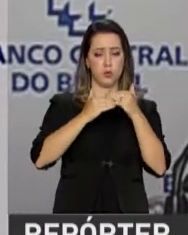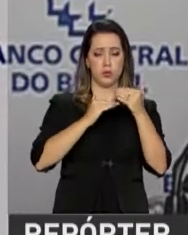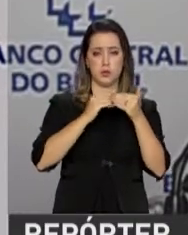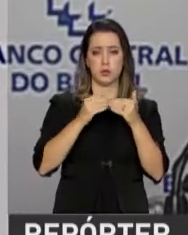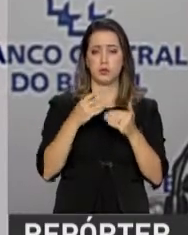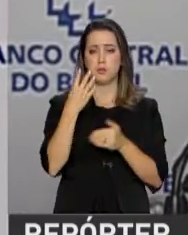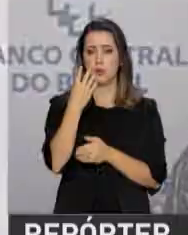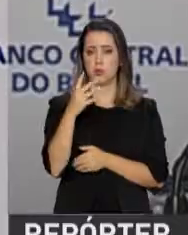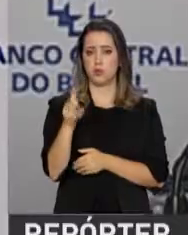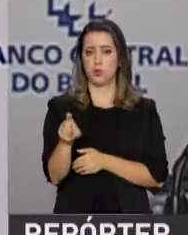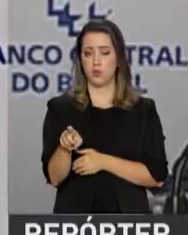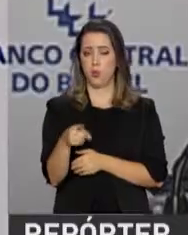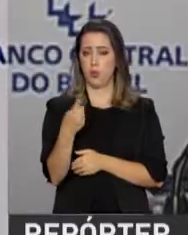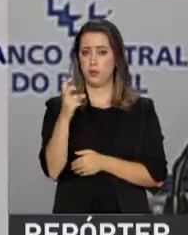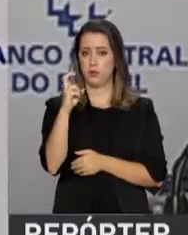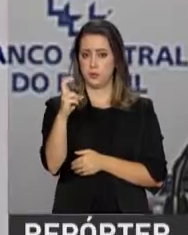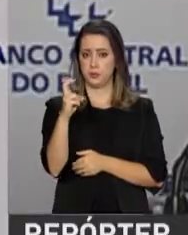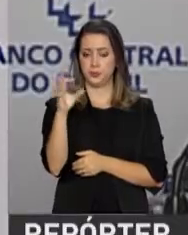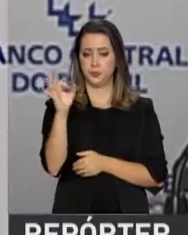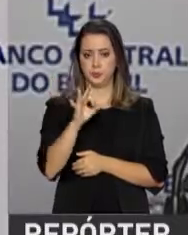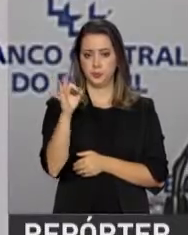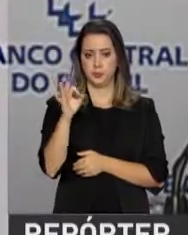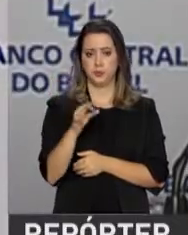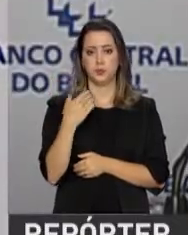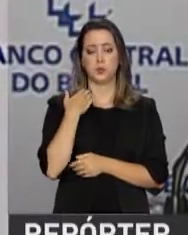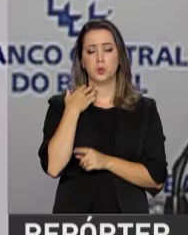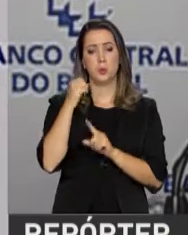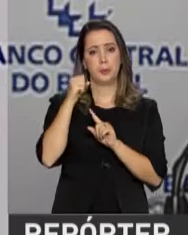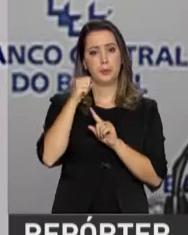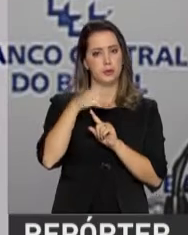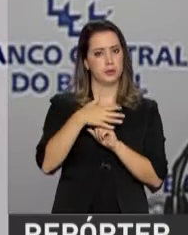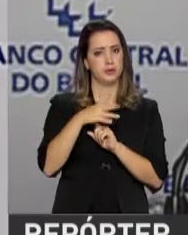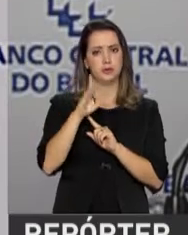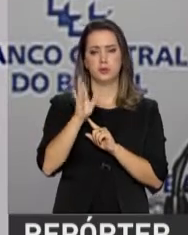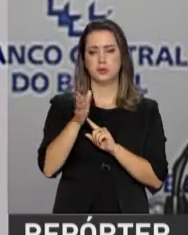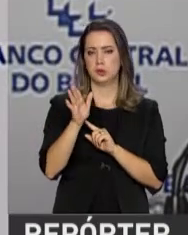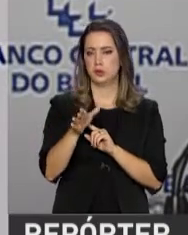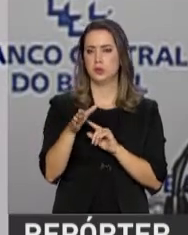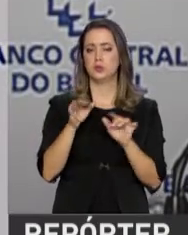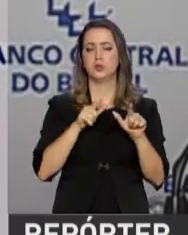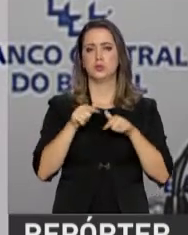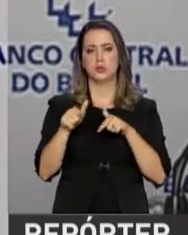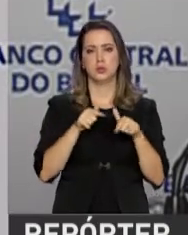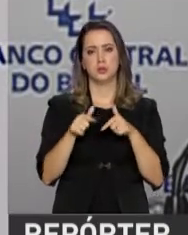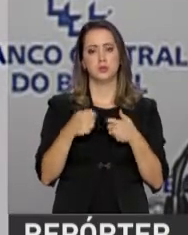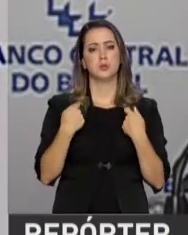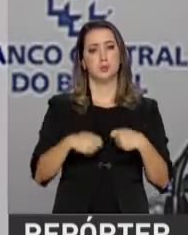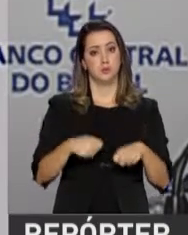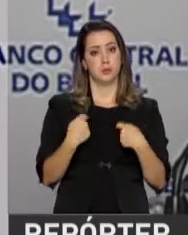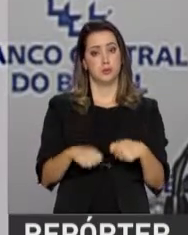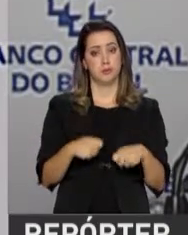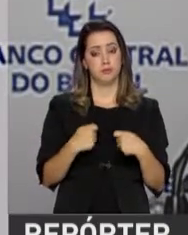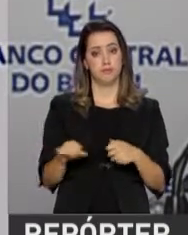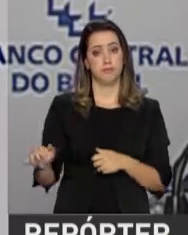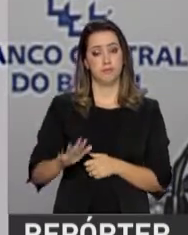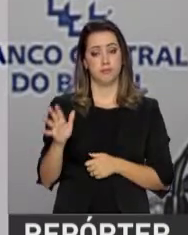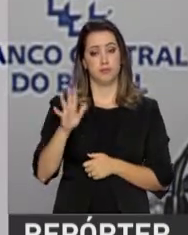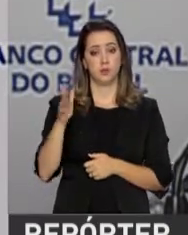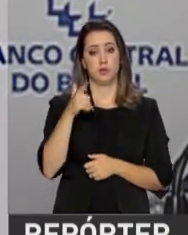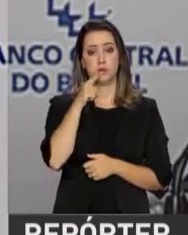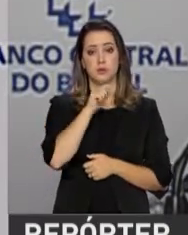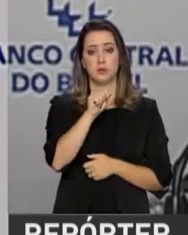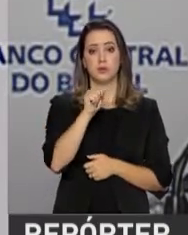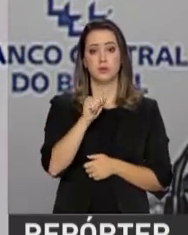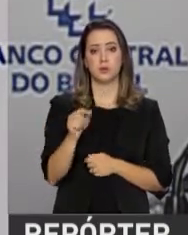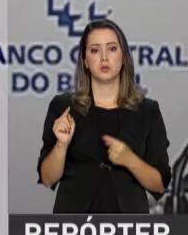de 4,5%. O Banco Central do Brasil tem tomado as providências necessárias para que a inflação atinja